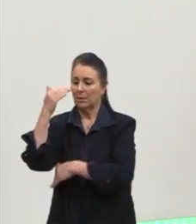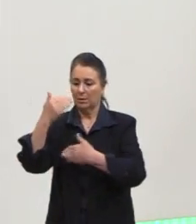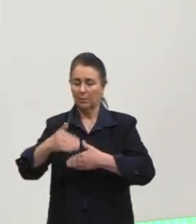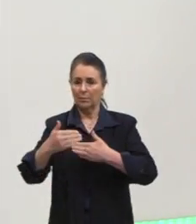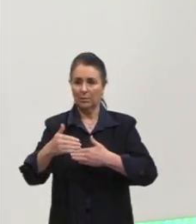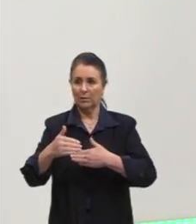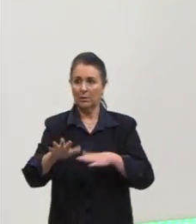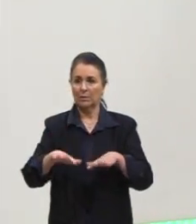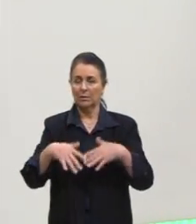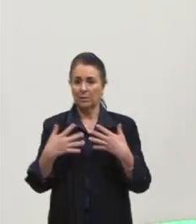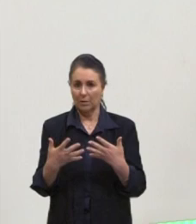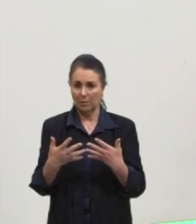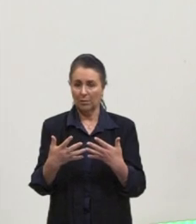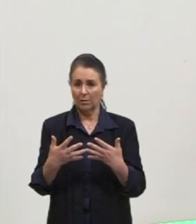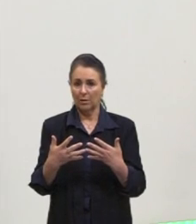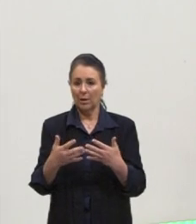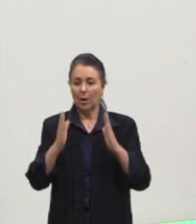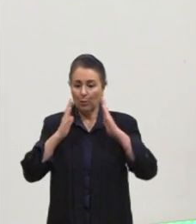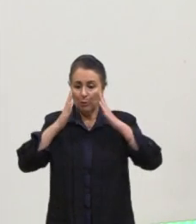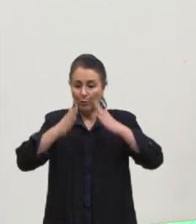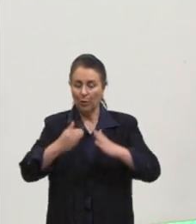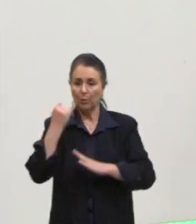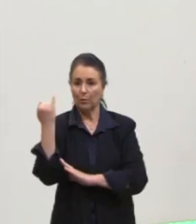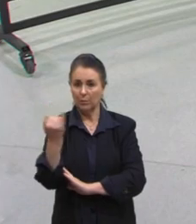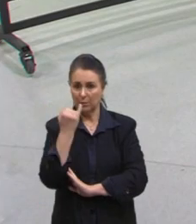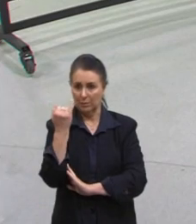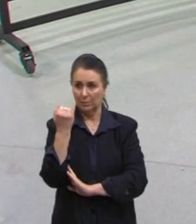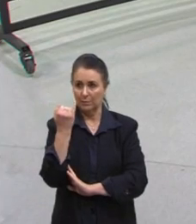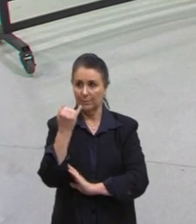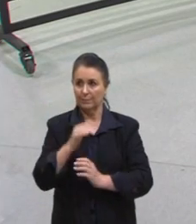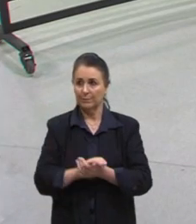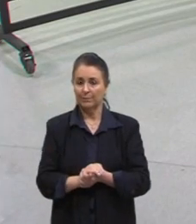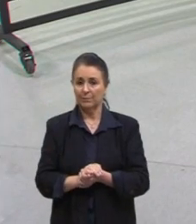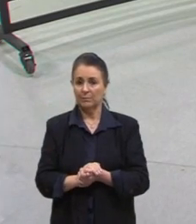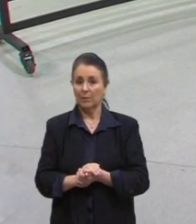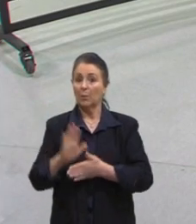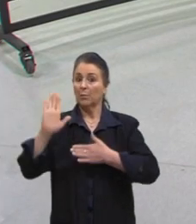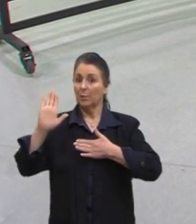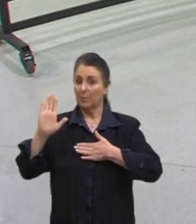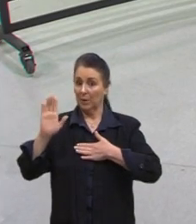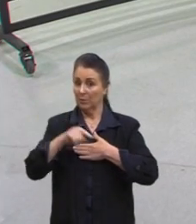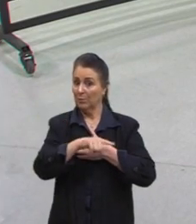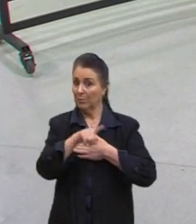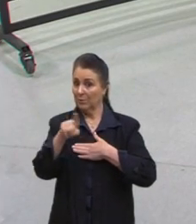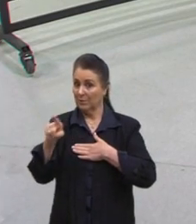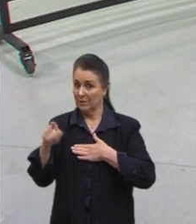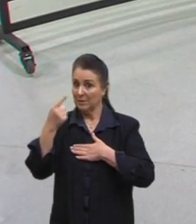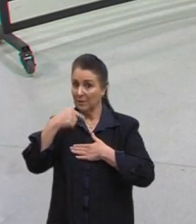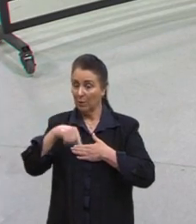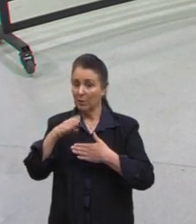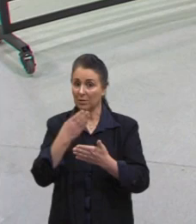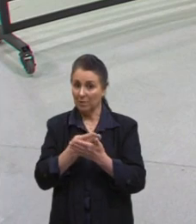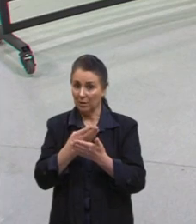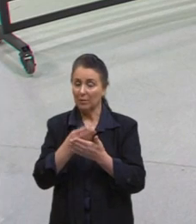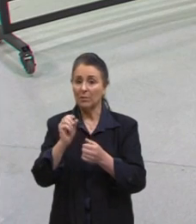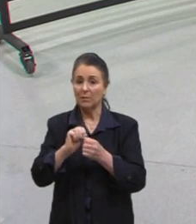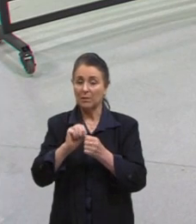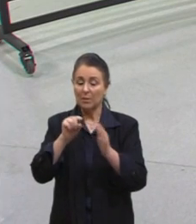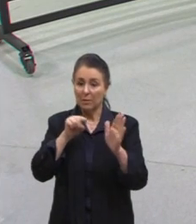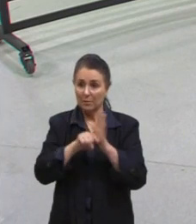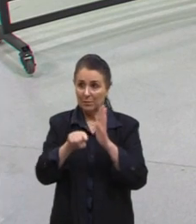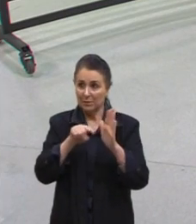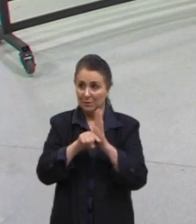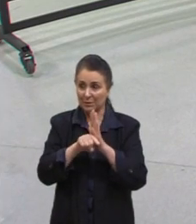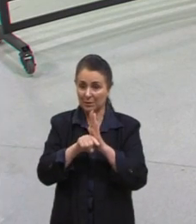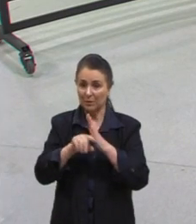é para dar um enfoque bem importante mesmo nisso e eu prometo para vocês né que a próxima aula a gente vai fazer uma questão eu